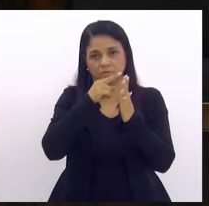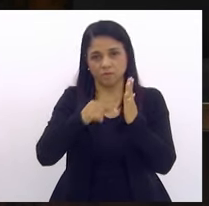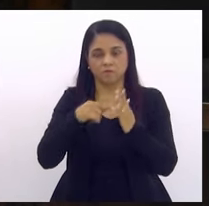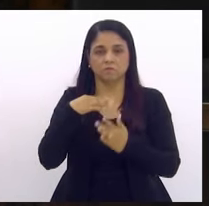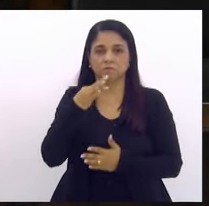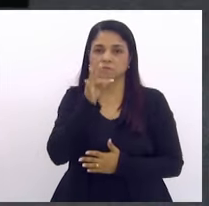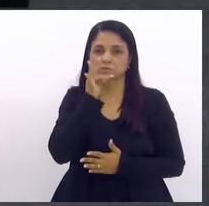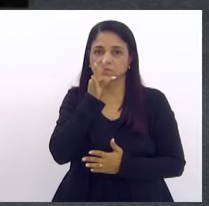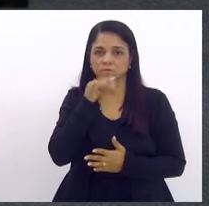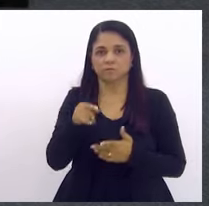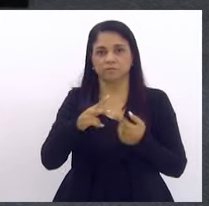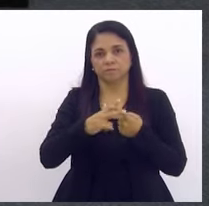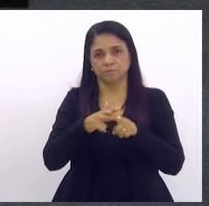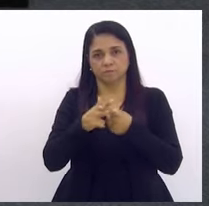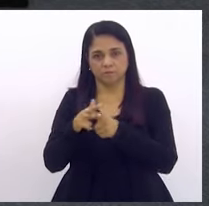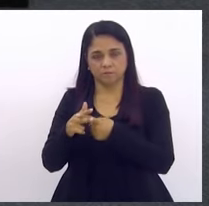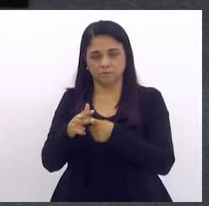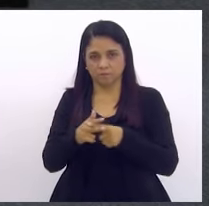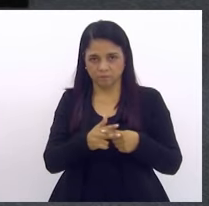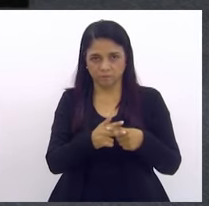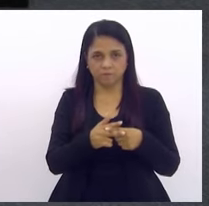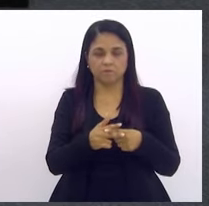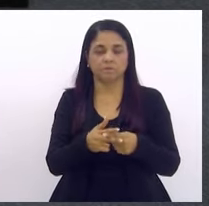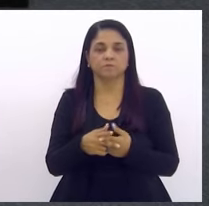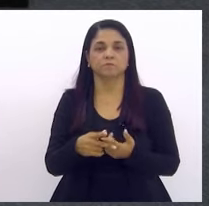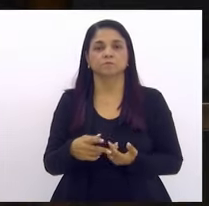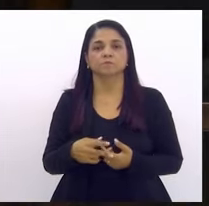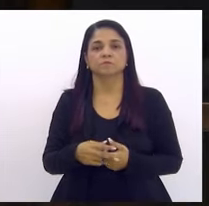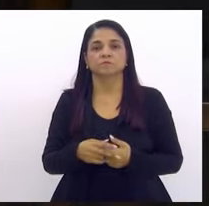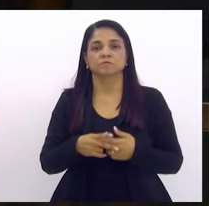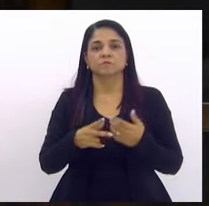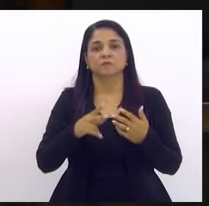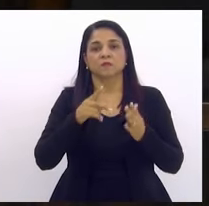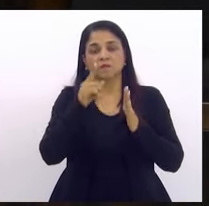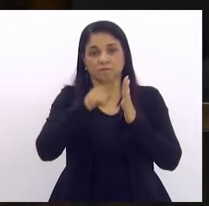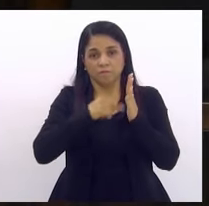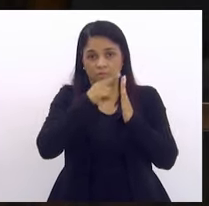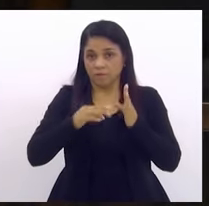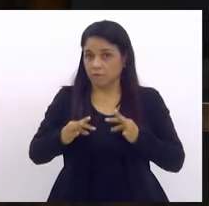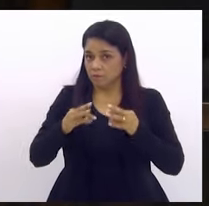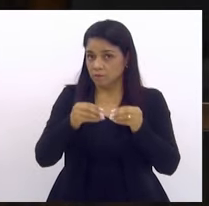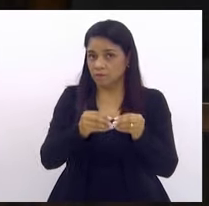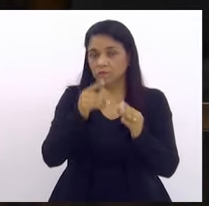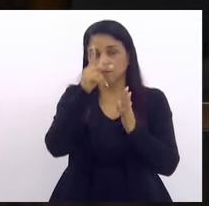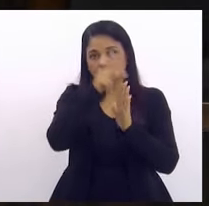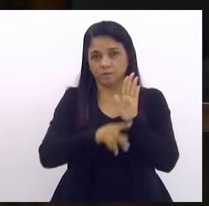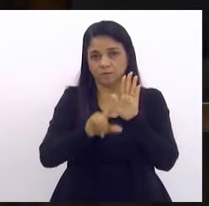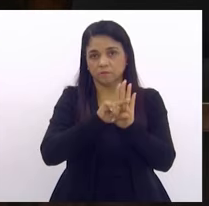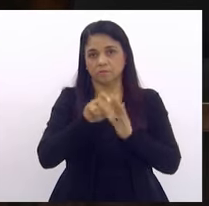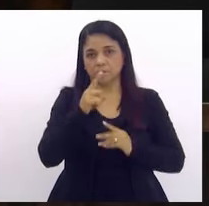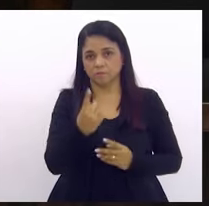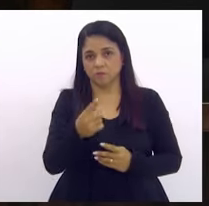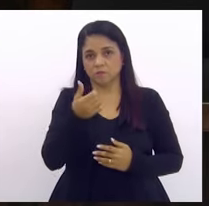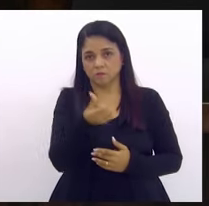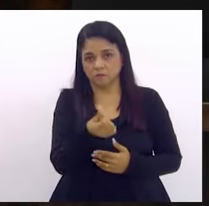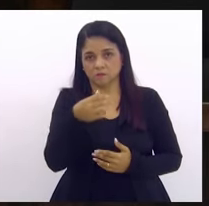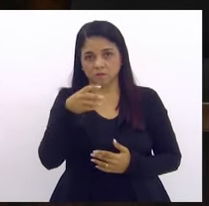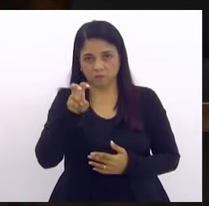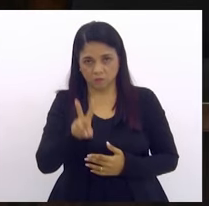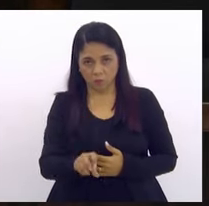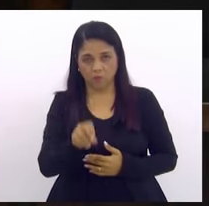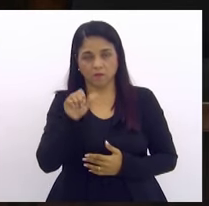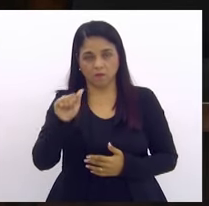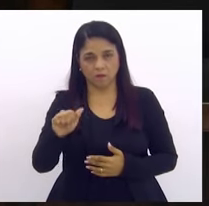deputado Jorge Felipe Neto. Parecer pela manutenção, presidente. Veto total aposto ao projeto de lei número 1650-A